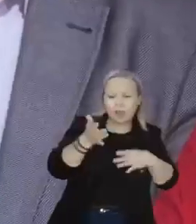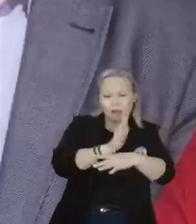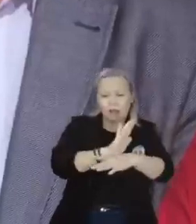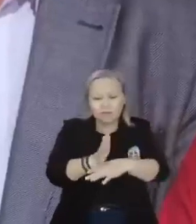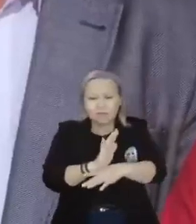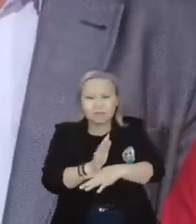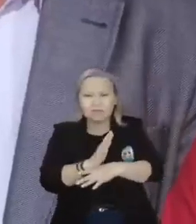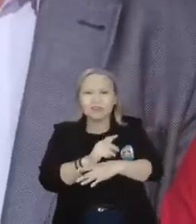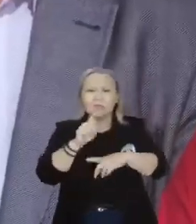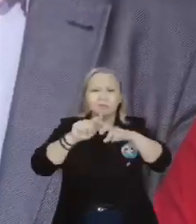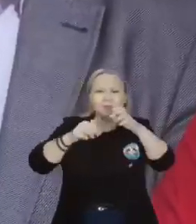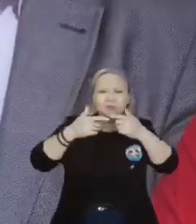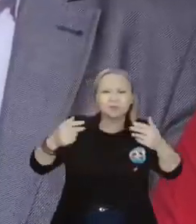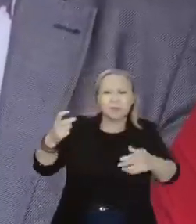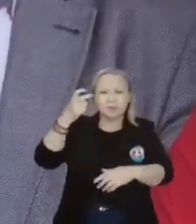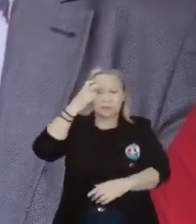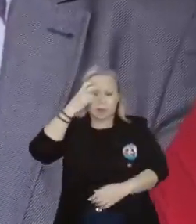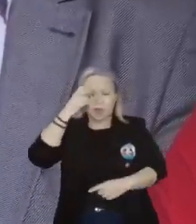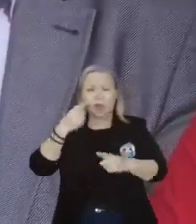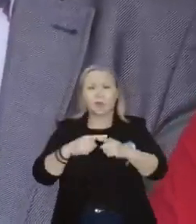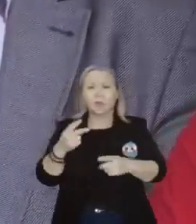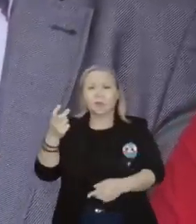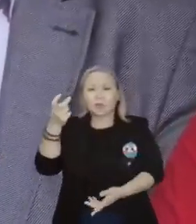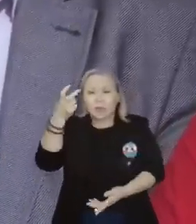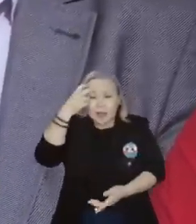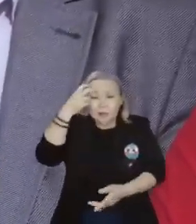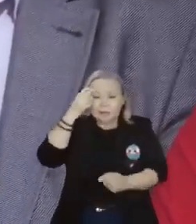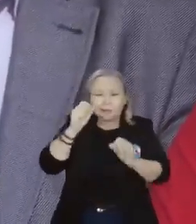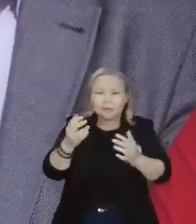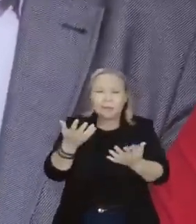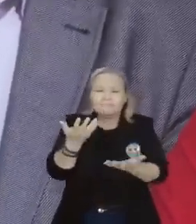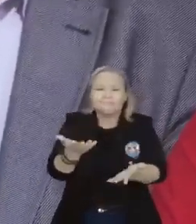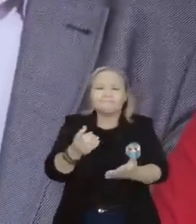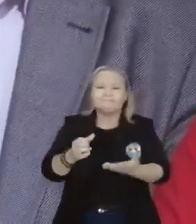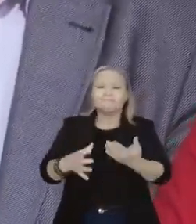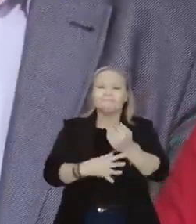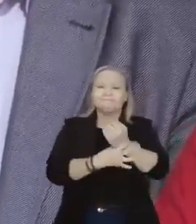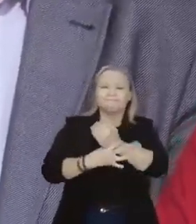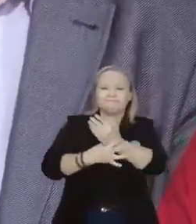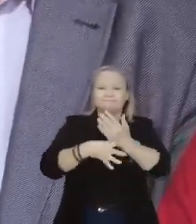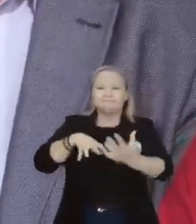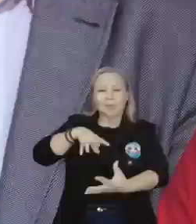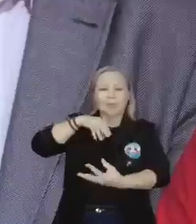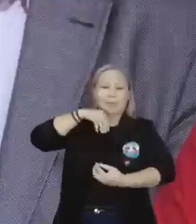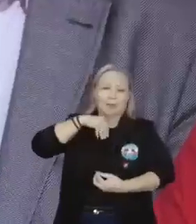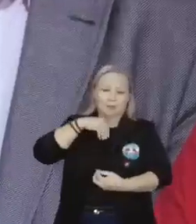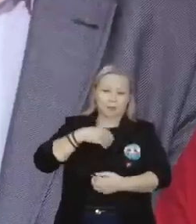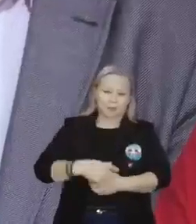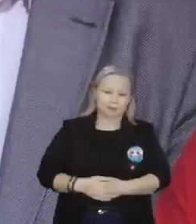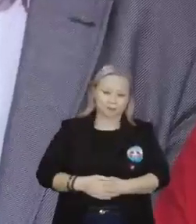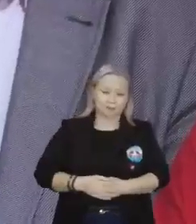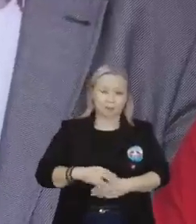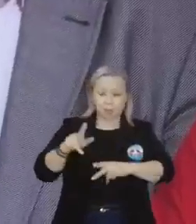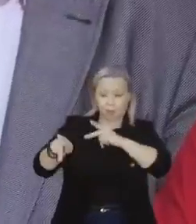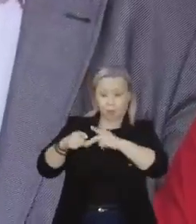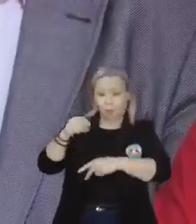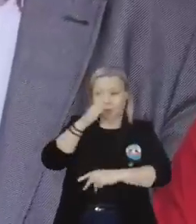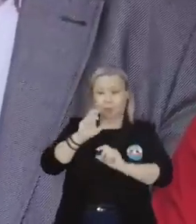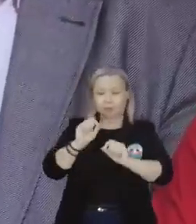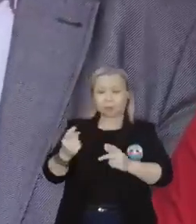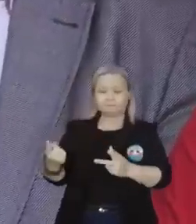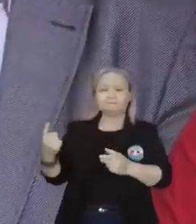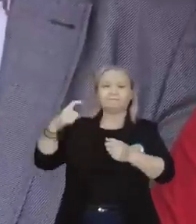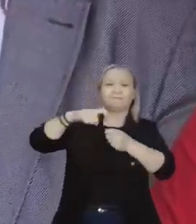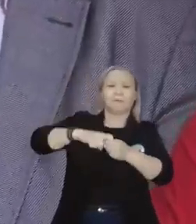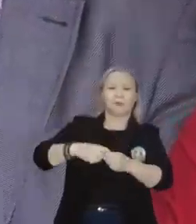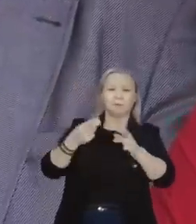cultura alimenta a nossa alma. O povo brasileiro quer ter de volta a esperança. É